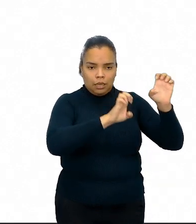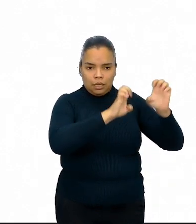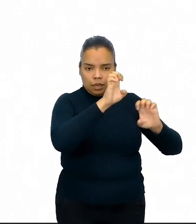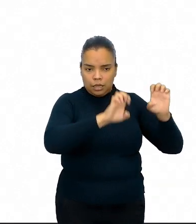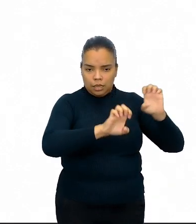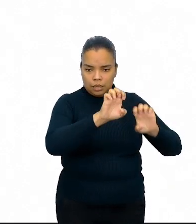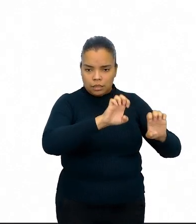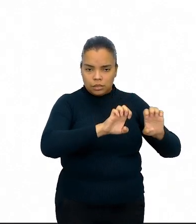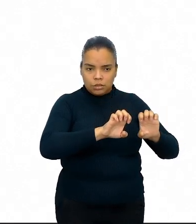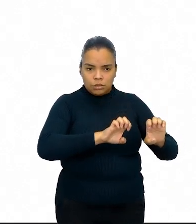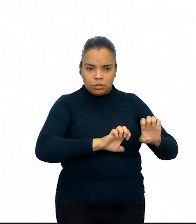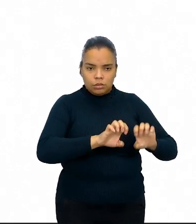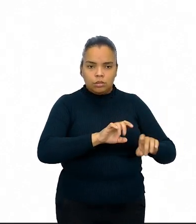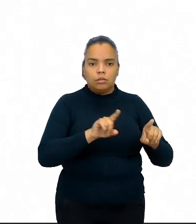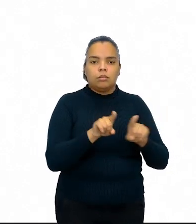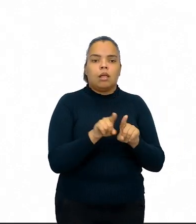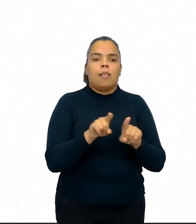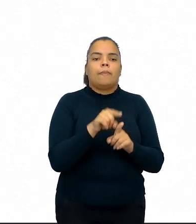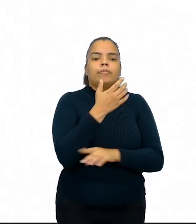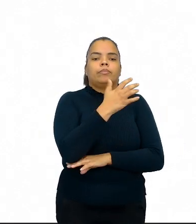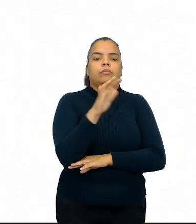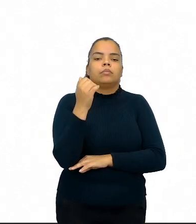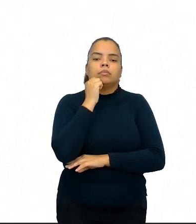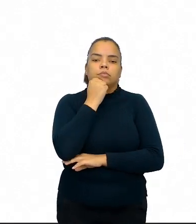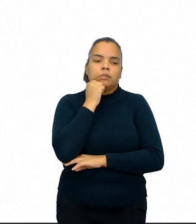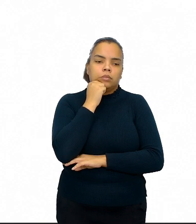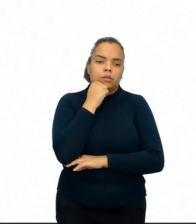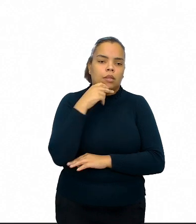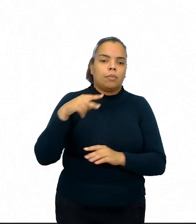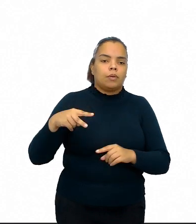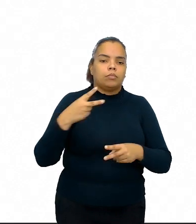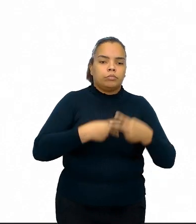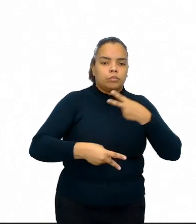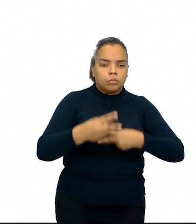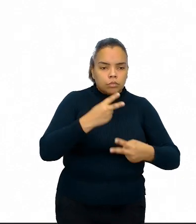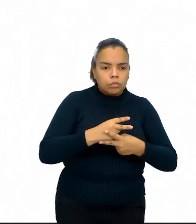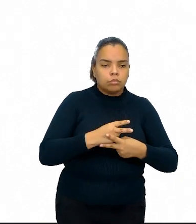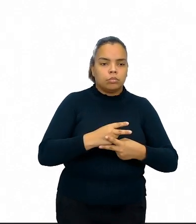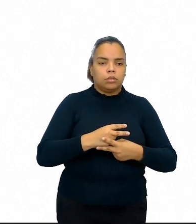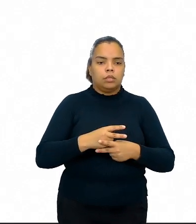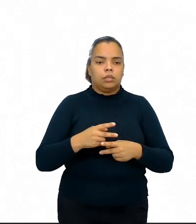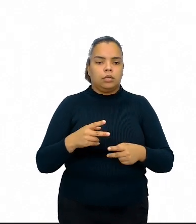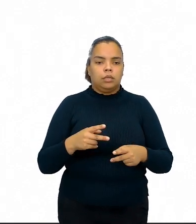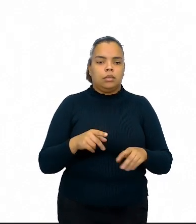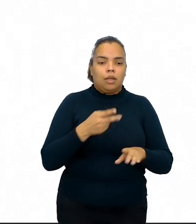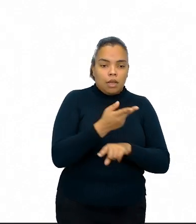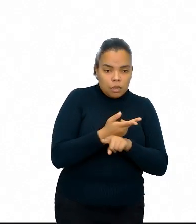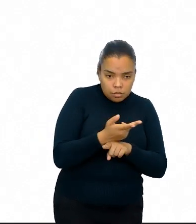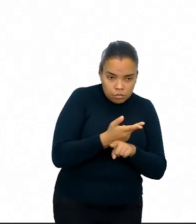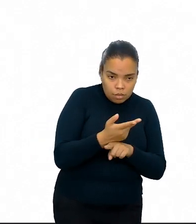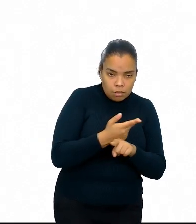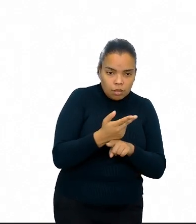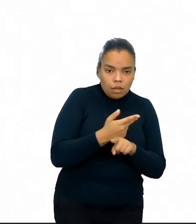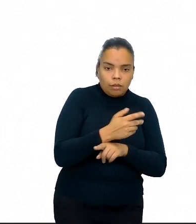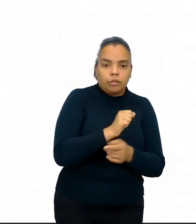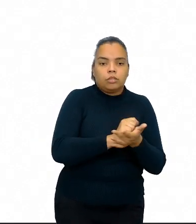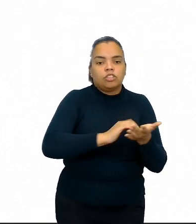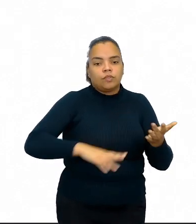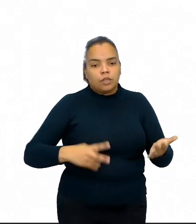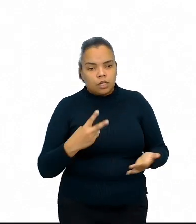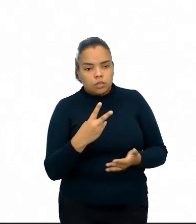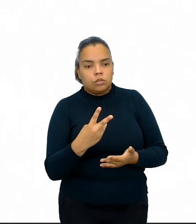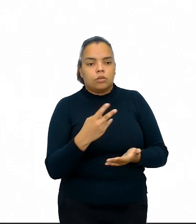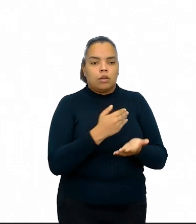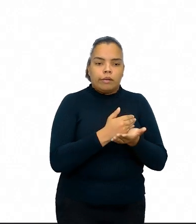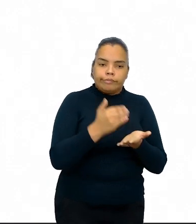do programa de recuperação e aprofundamento para o segundo bimestre. Exploramos as sequências de atividades 2 a partir